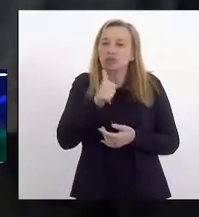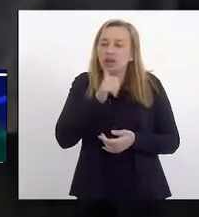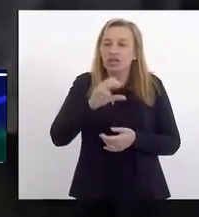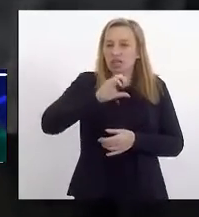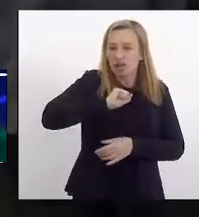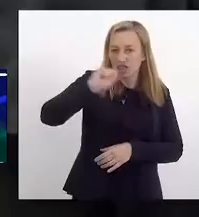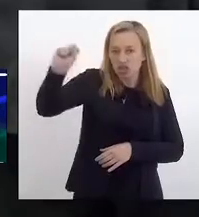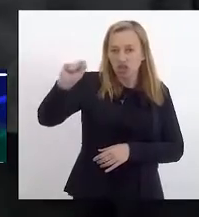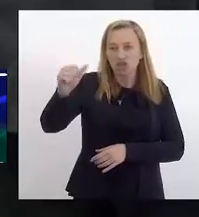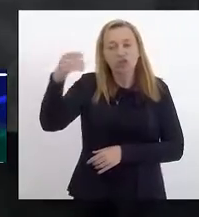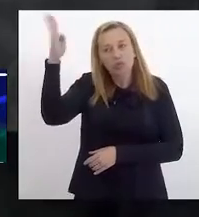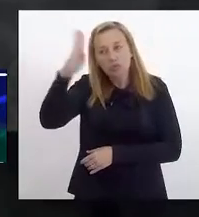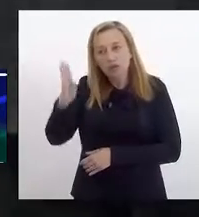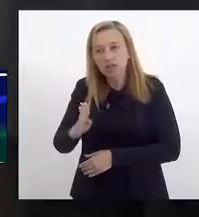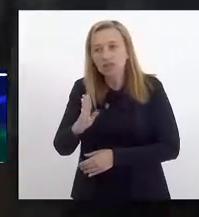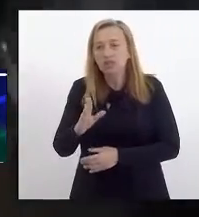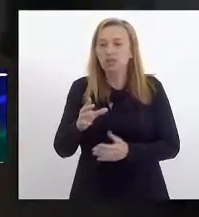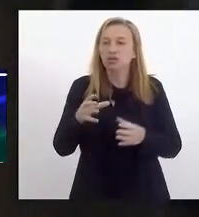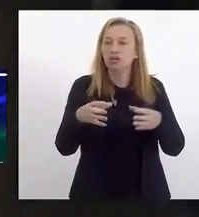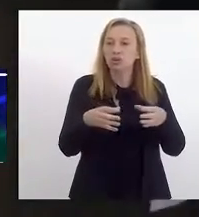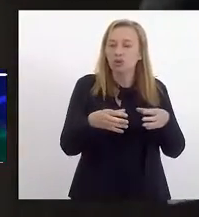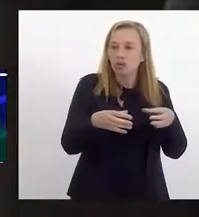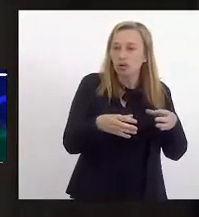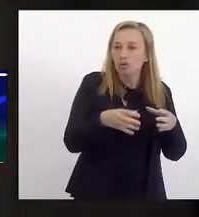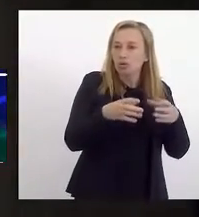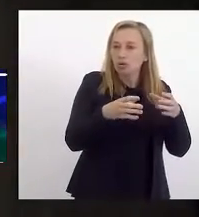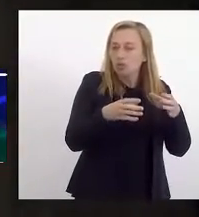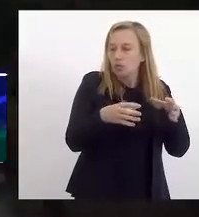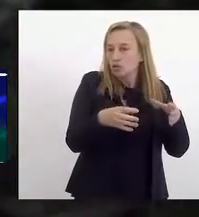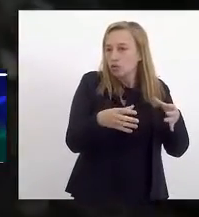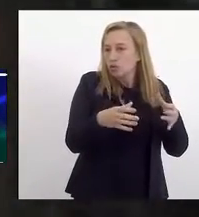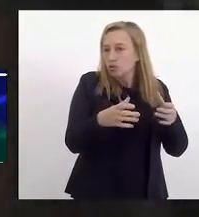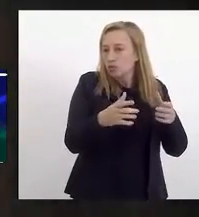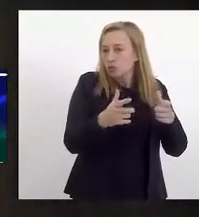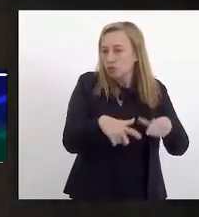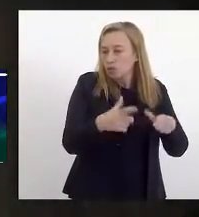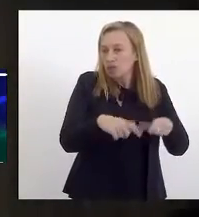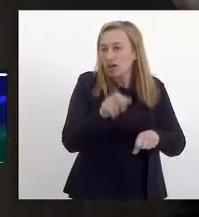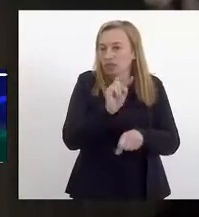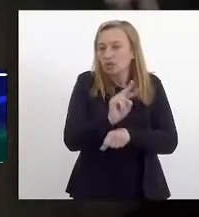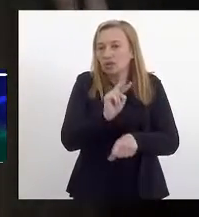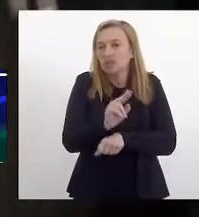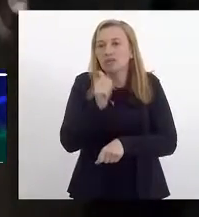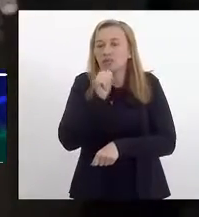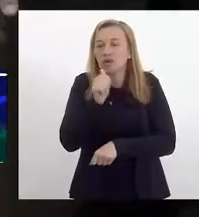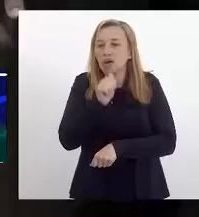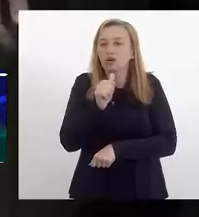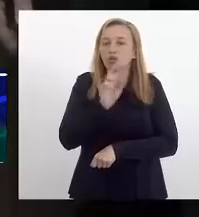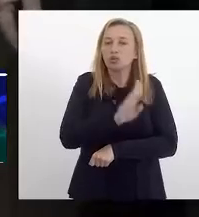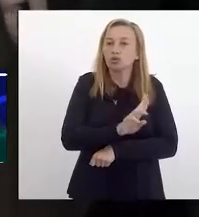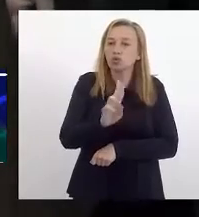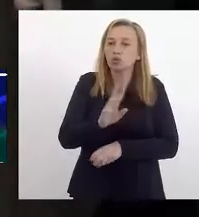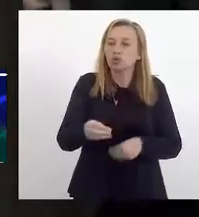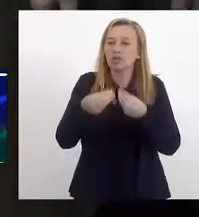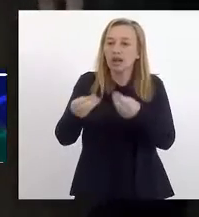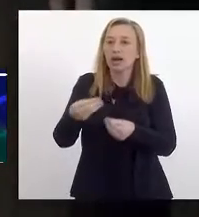Brasil, está o observatório, inclusive, que fosse dado o nome de Mãe Beata